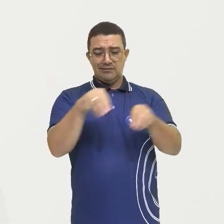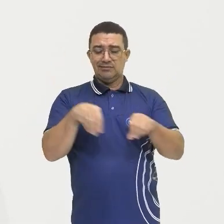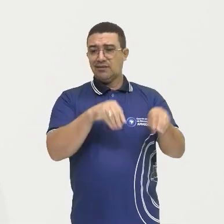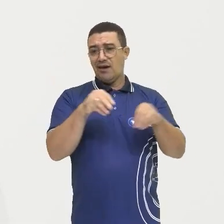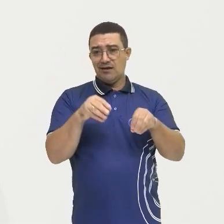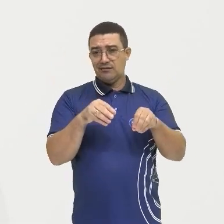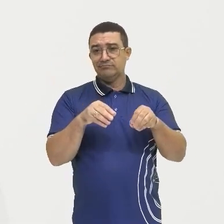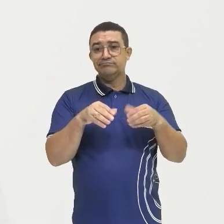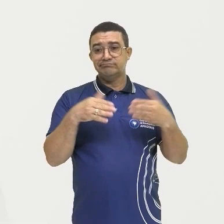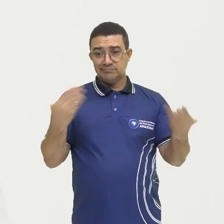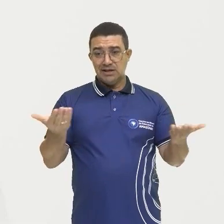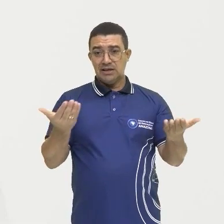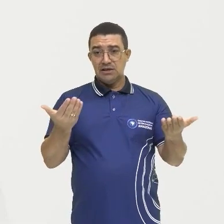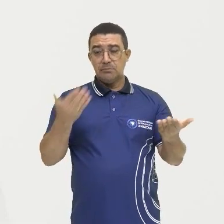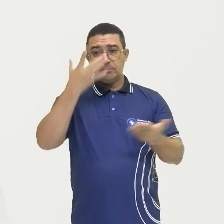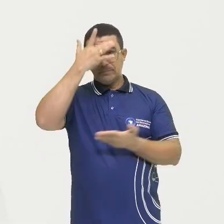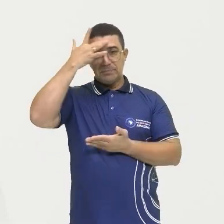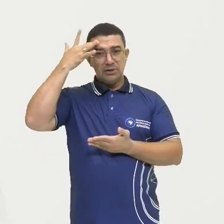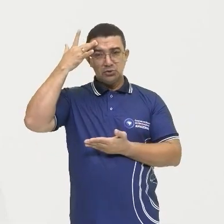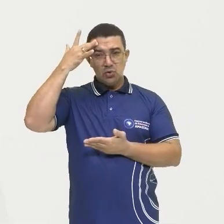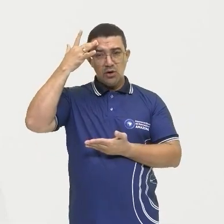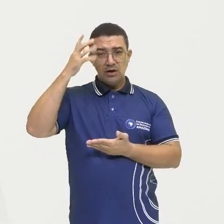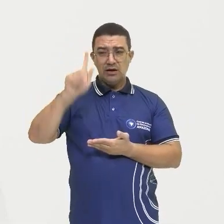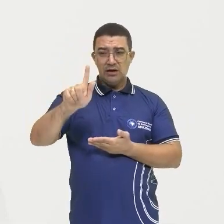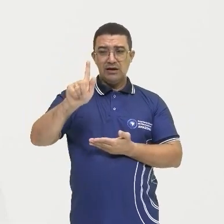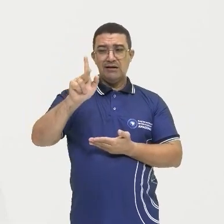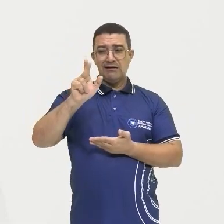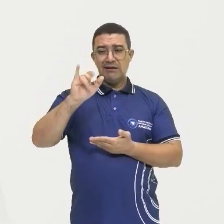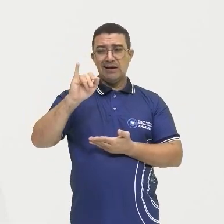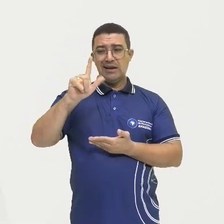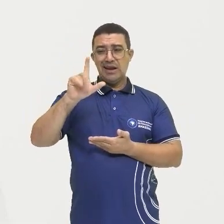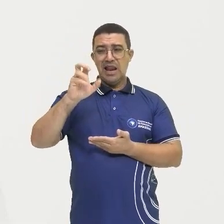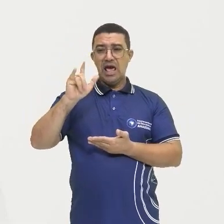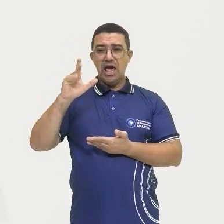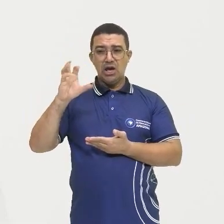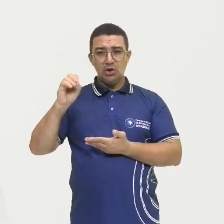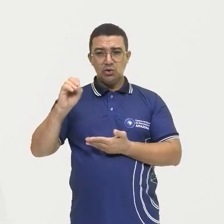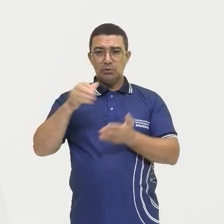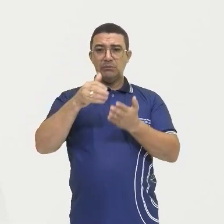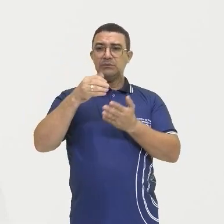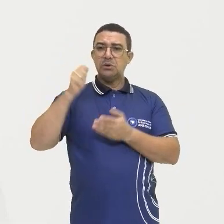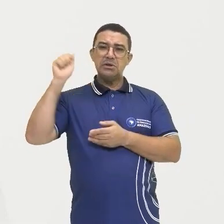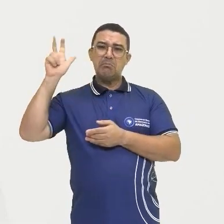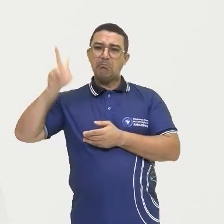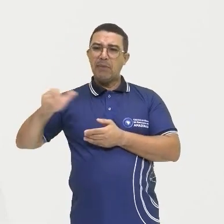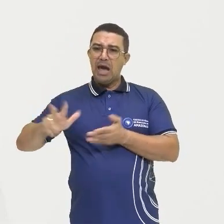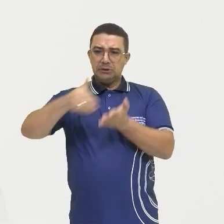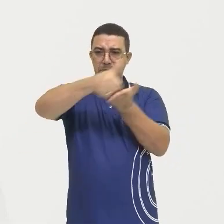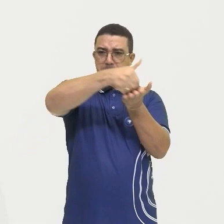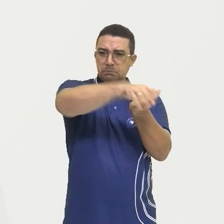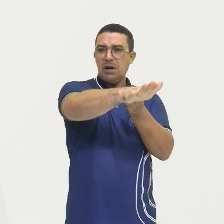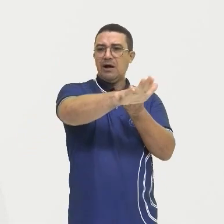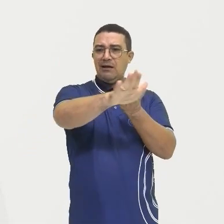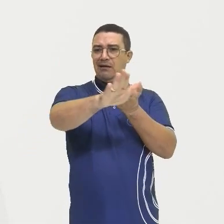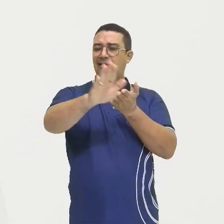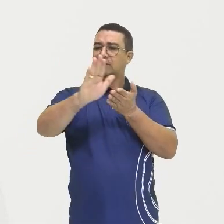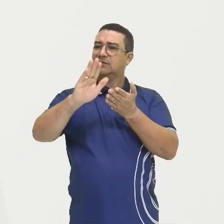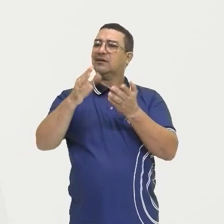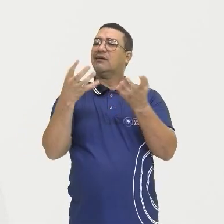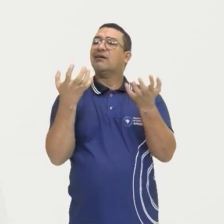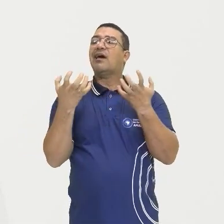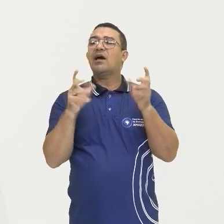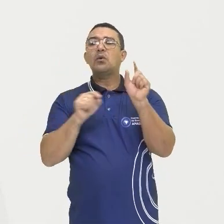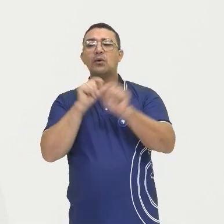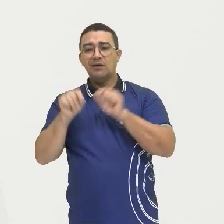pelo grileiro, que normalmente é um agente externo. Tudo bem? E aí a gente viu